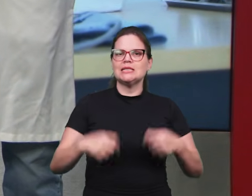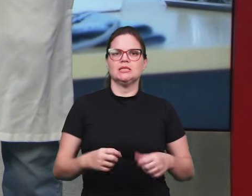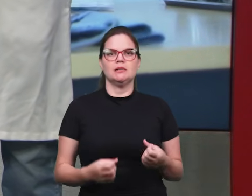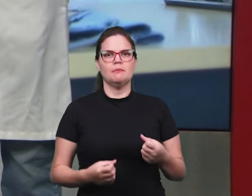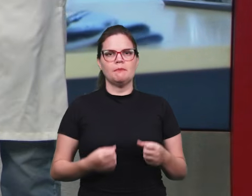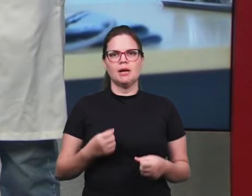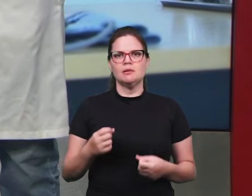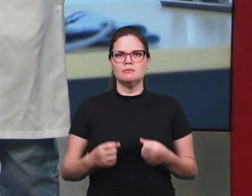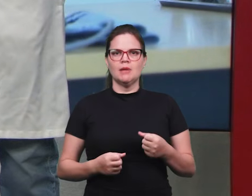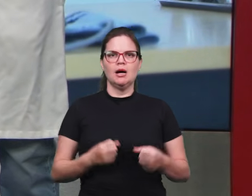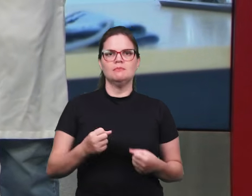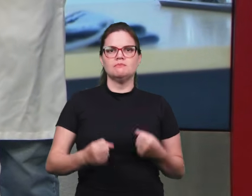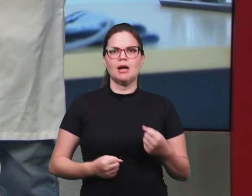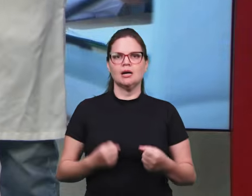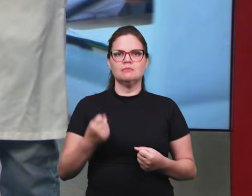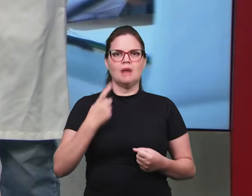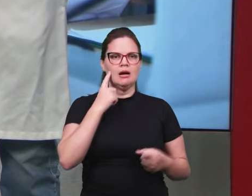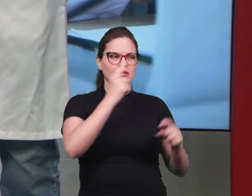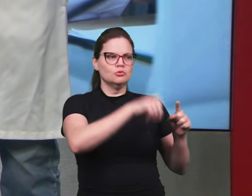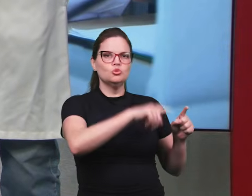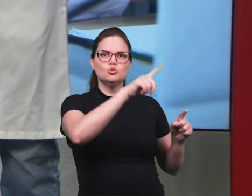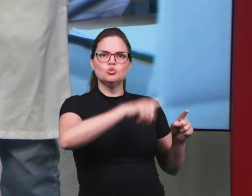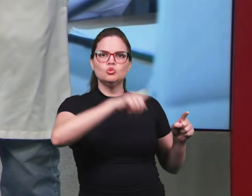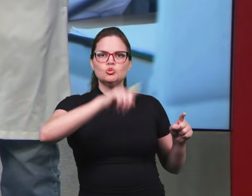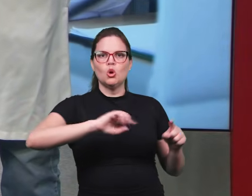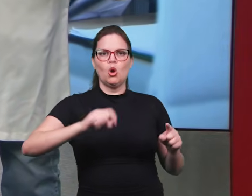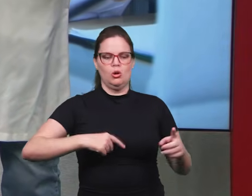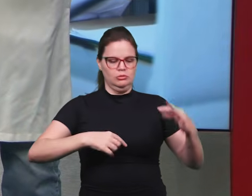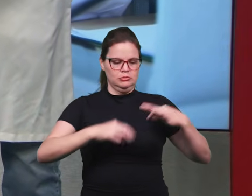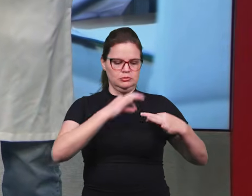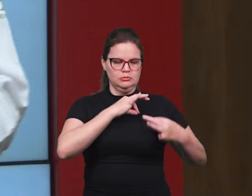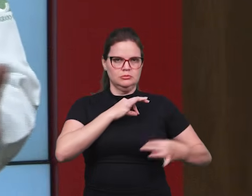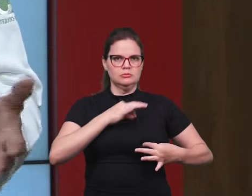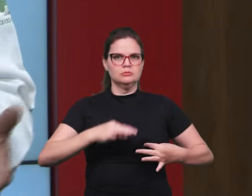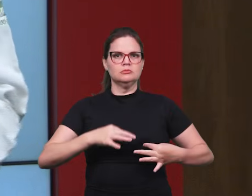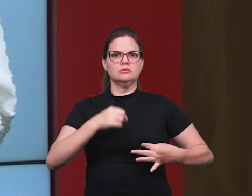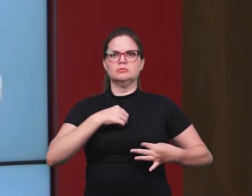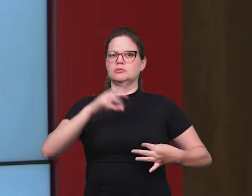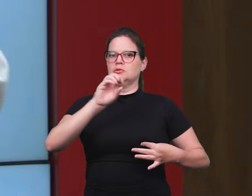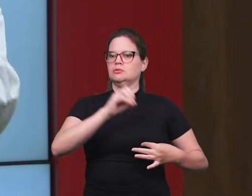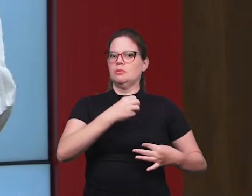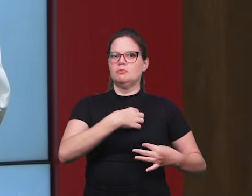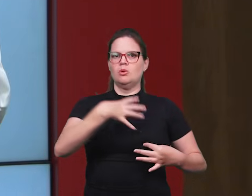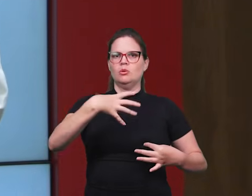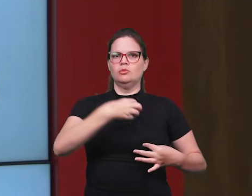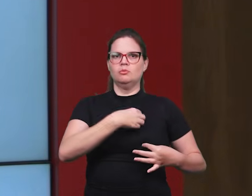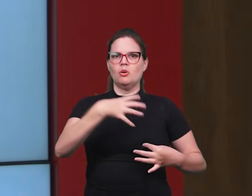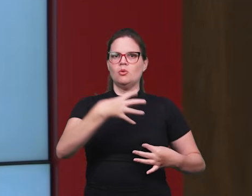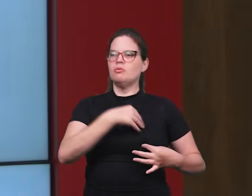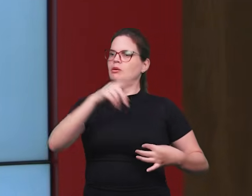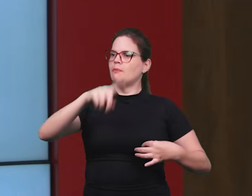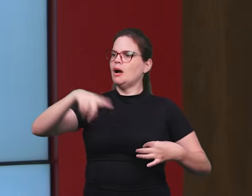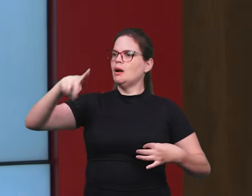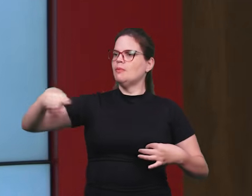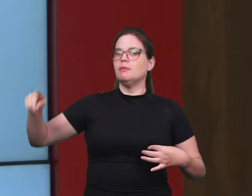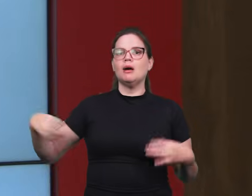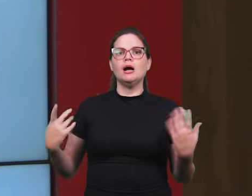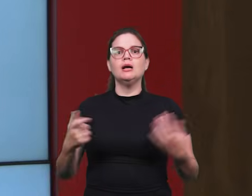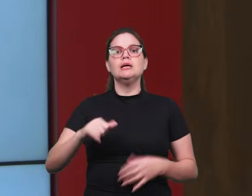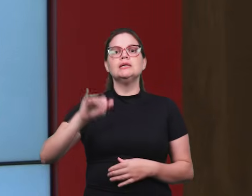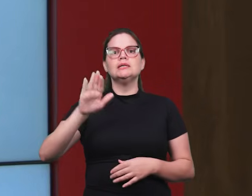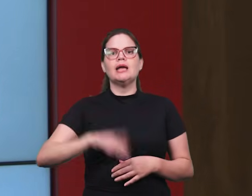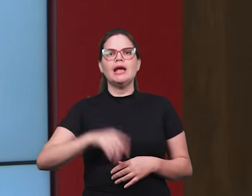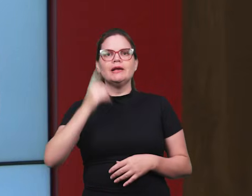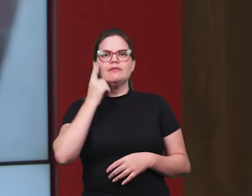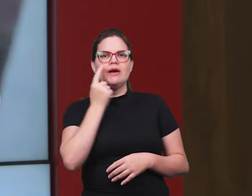eletrocardiograma, de um eco, ou qualquer outros exames, às vezes até um cateterismo, você vai identificar. Quem vai identificar é vocês, não